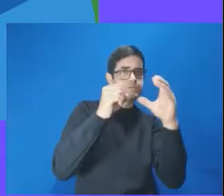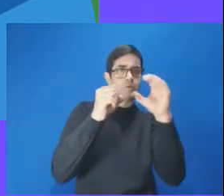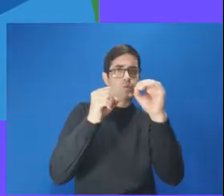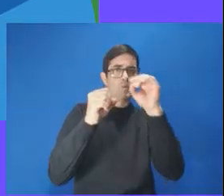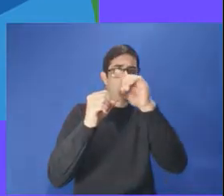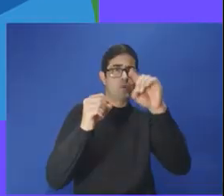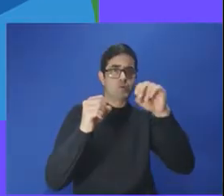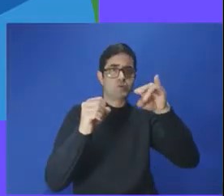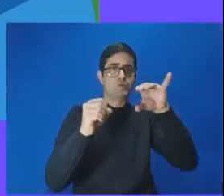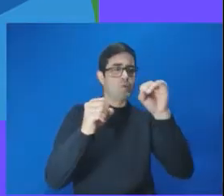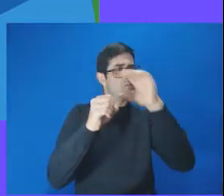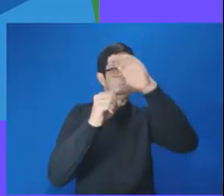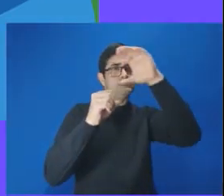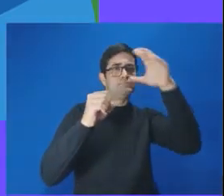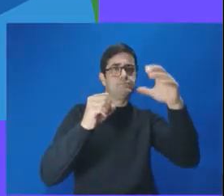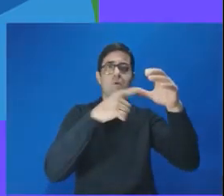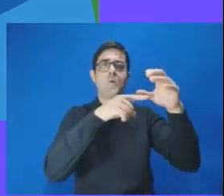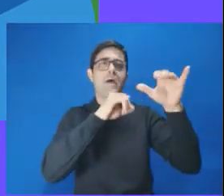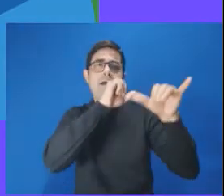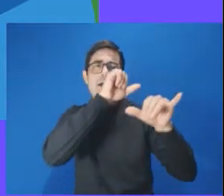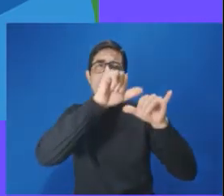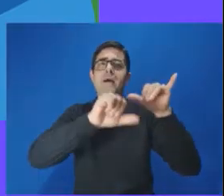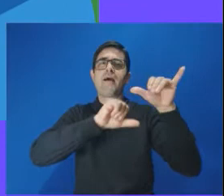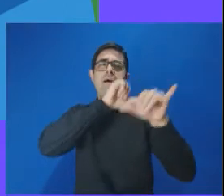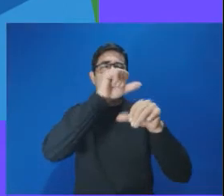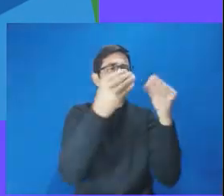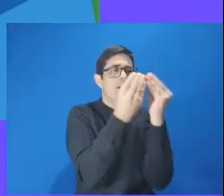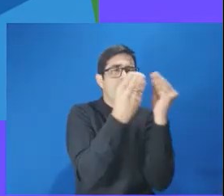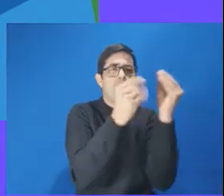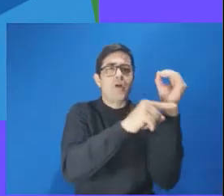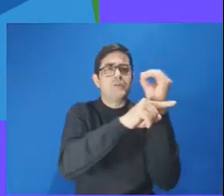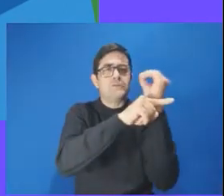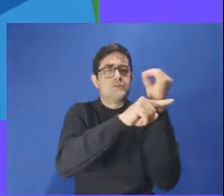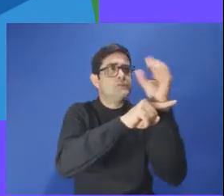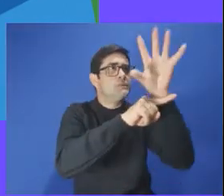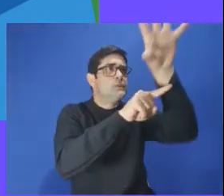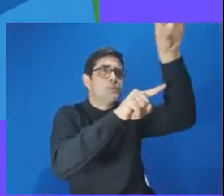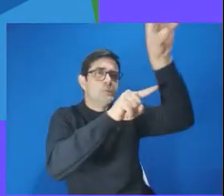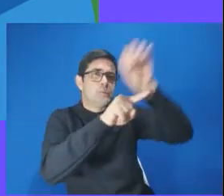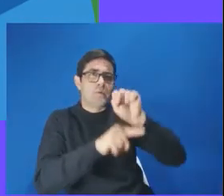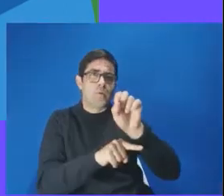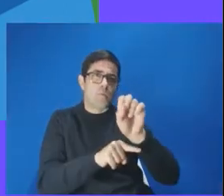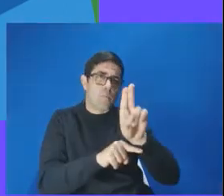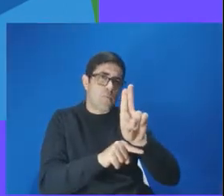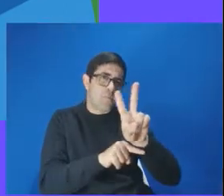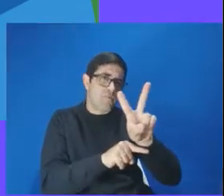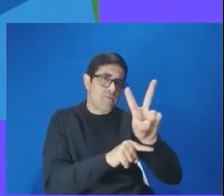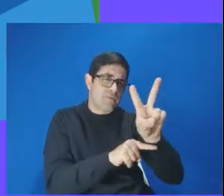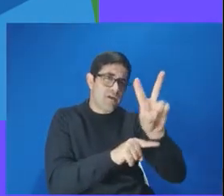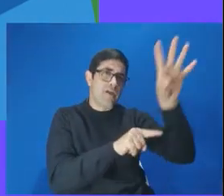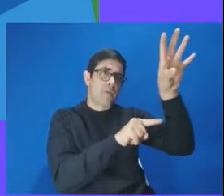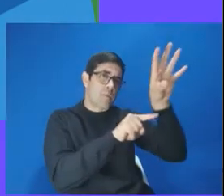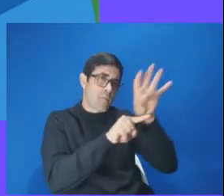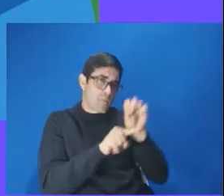patrimônio. Esse ozônio na estratosfera ele é produzido por reações que estão em equilíbrio, em que as moléculas